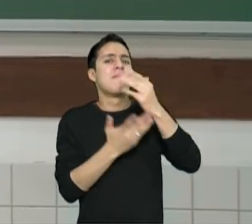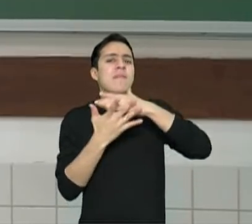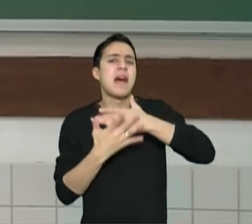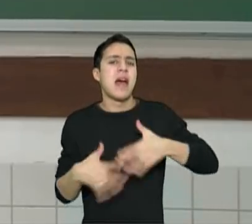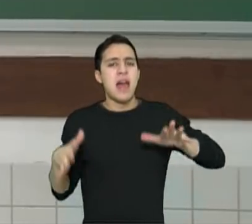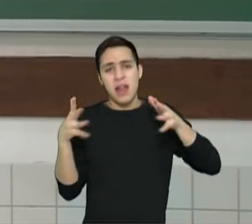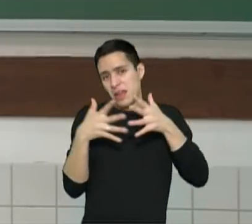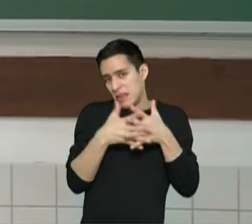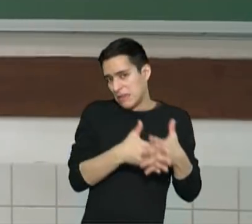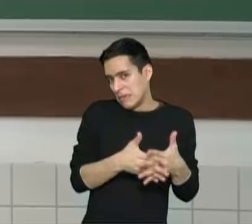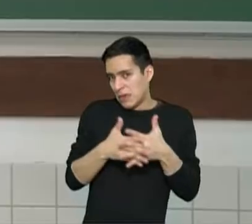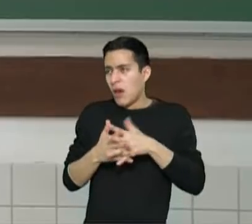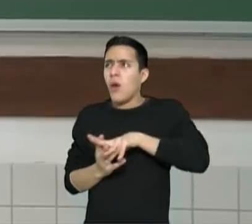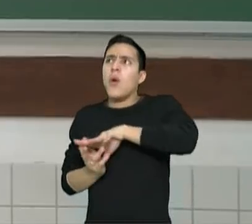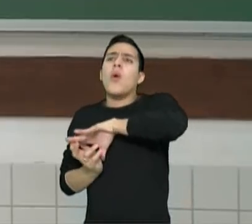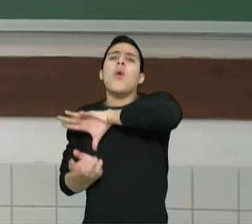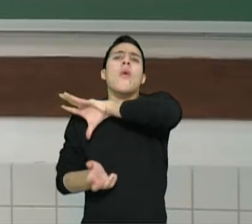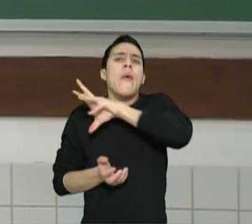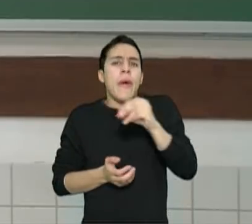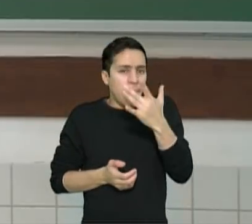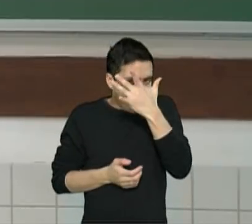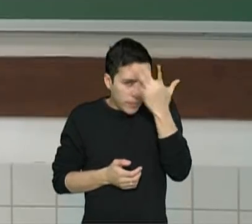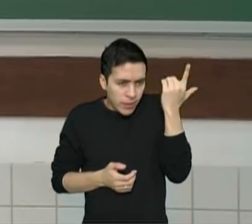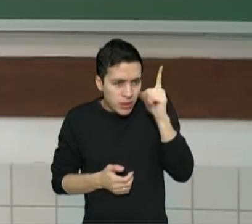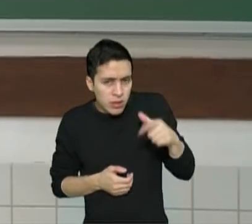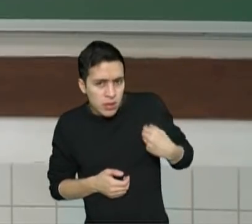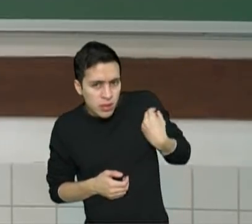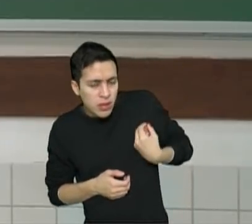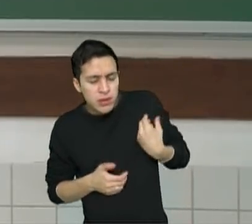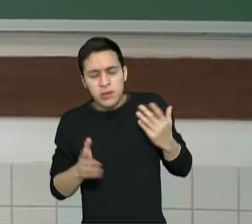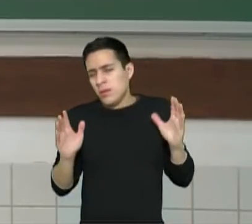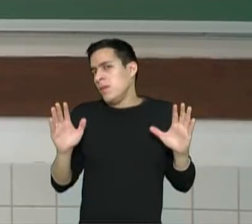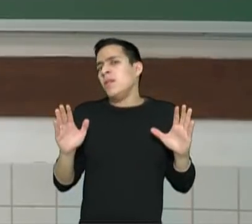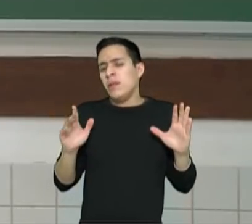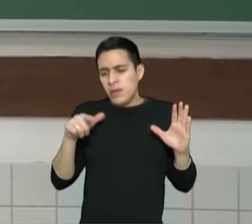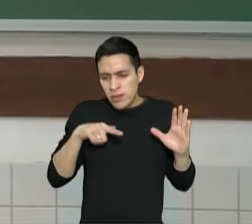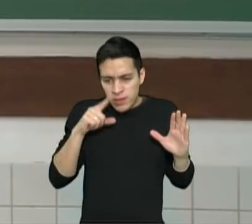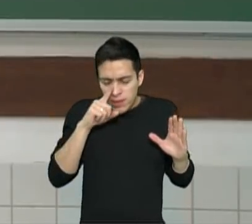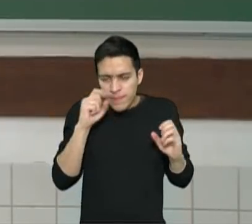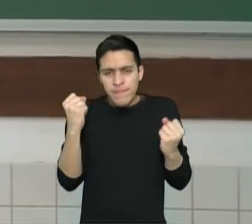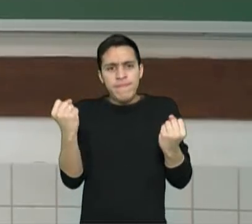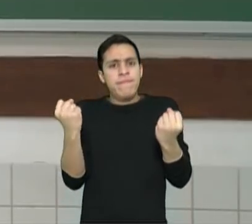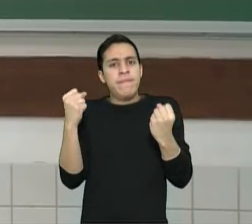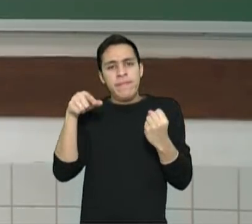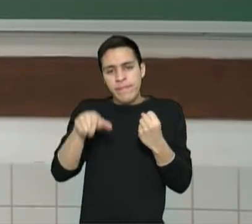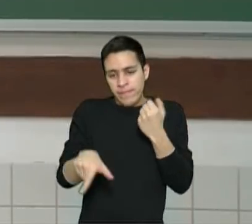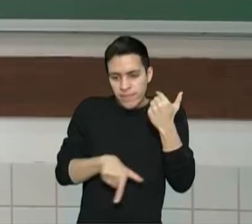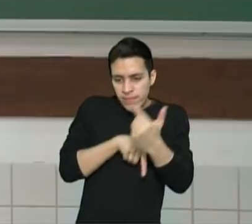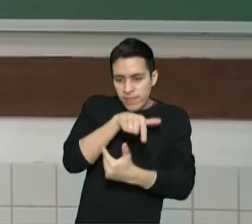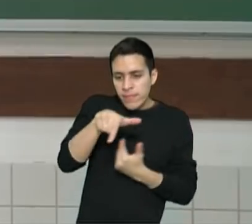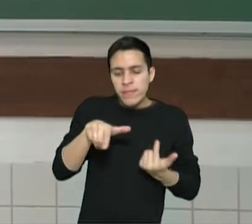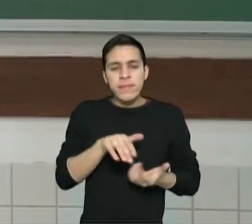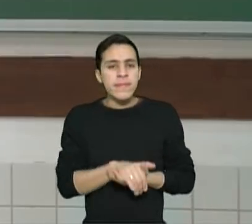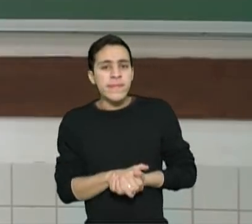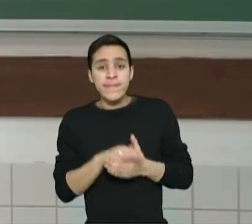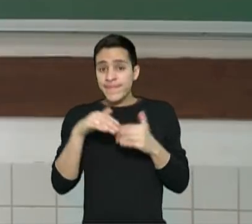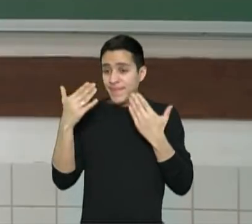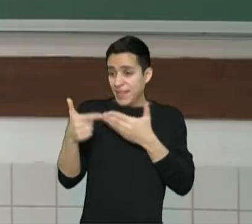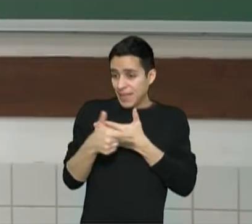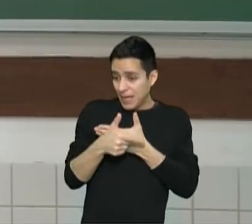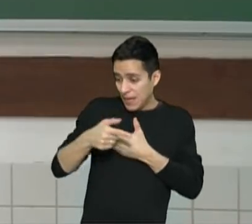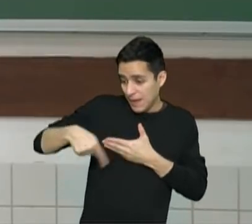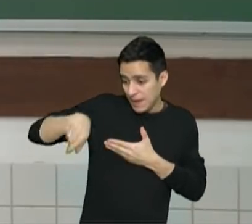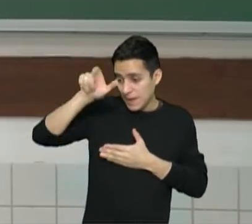nem todos os artistas sobreviviam, né, então era um trabalho de risco mesmo. E o papel do